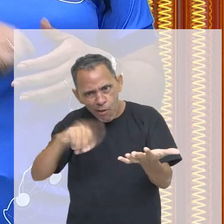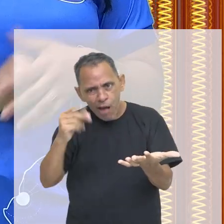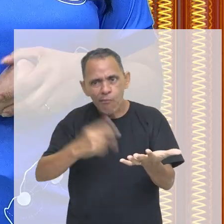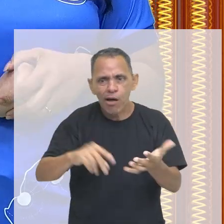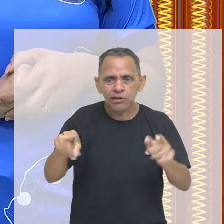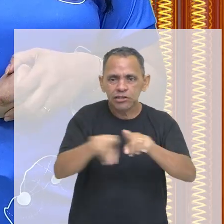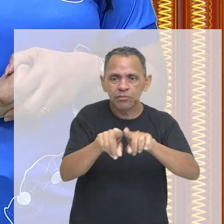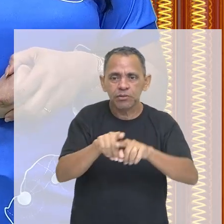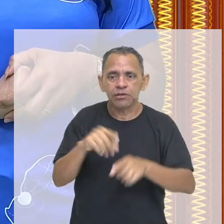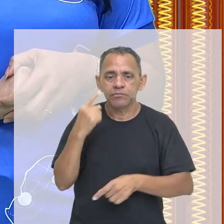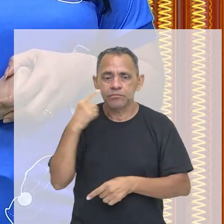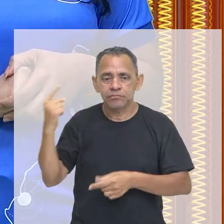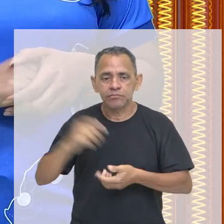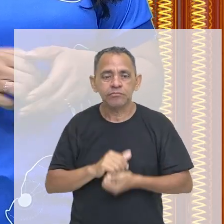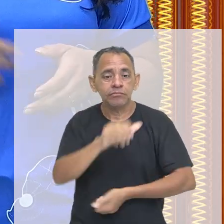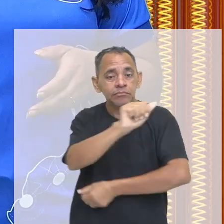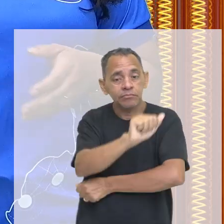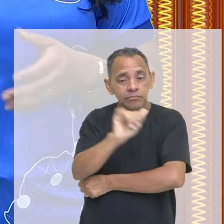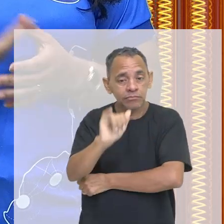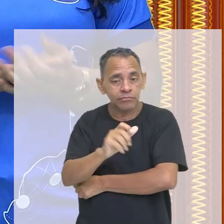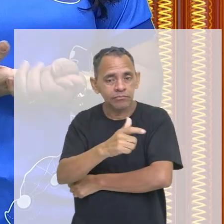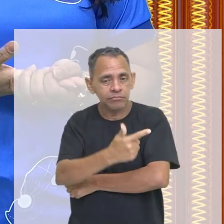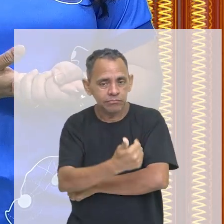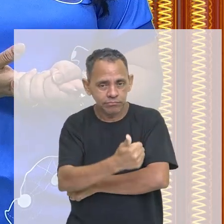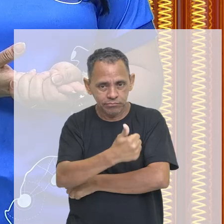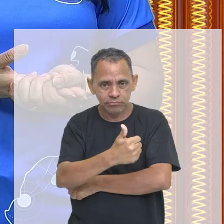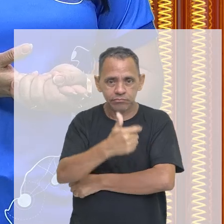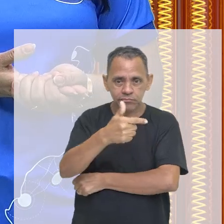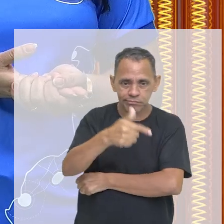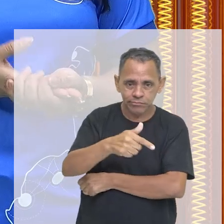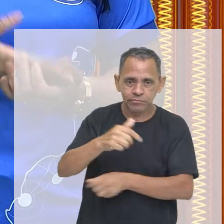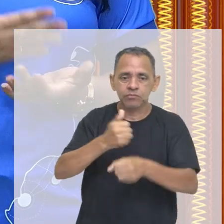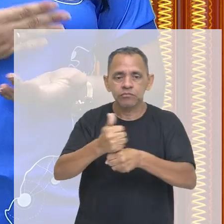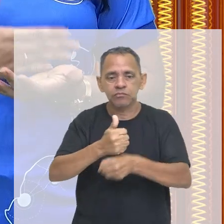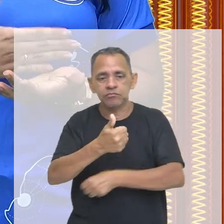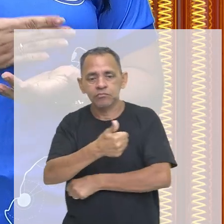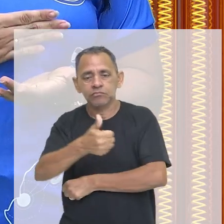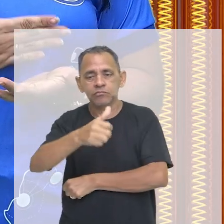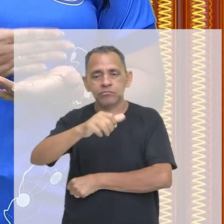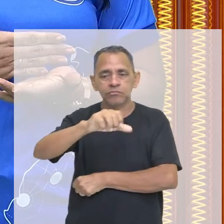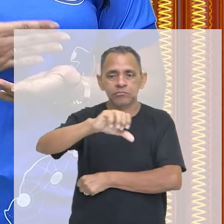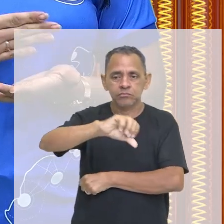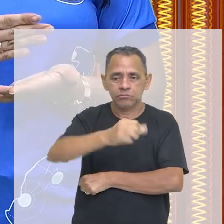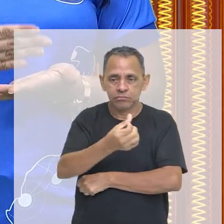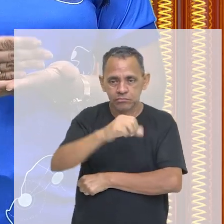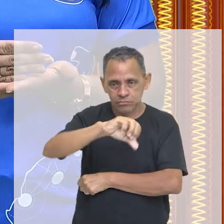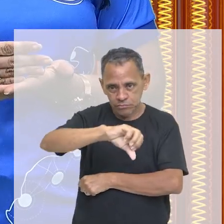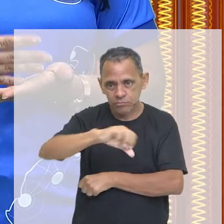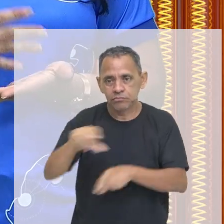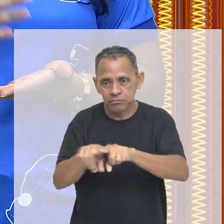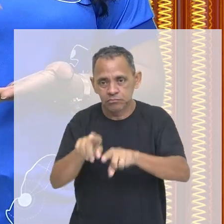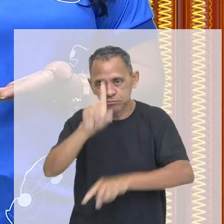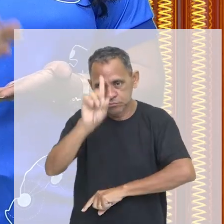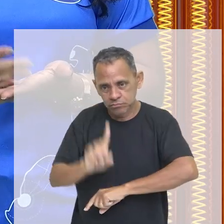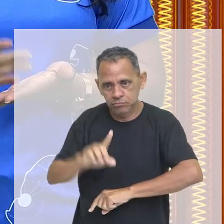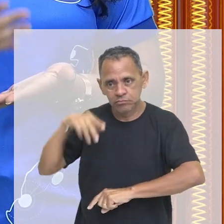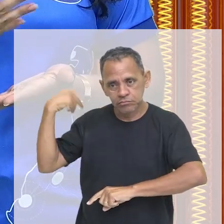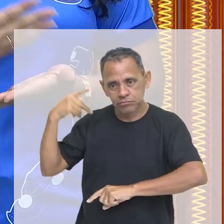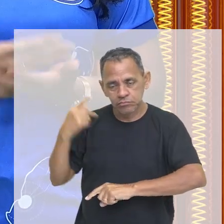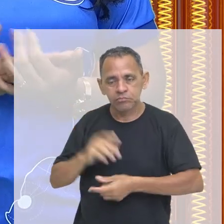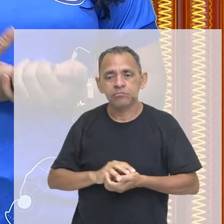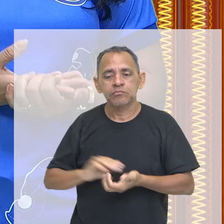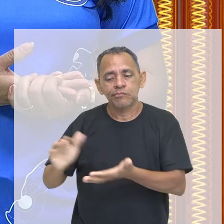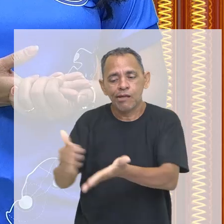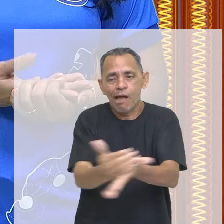da tortura, certo? Temos também o AI 17, de 1969, em que há